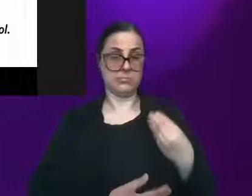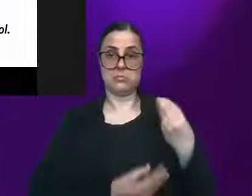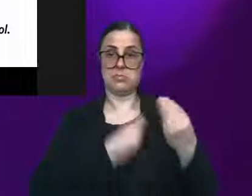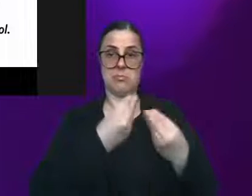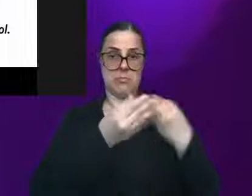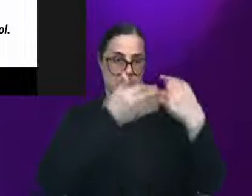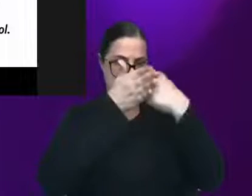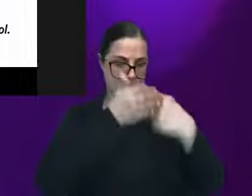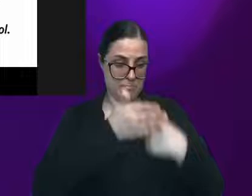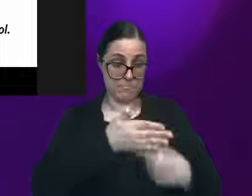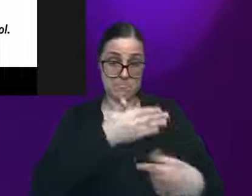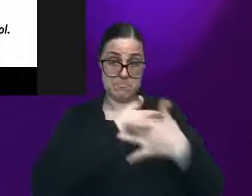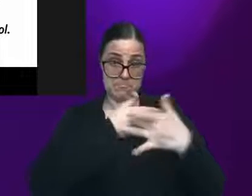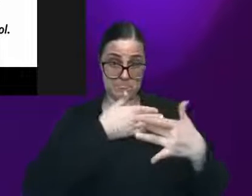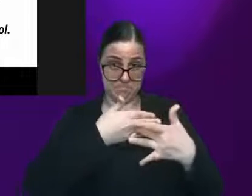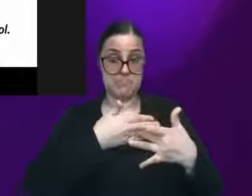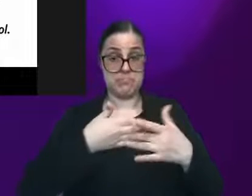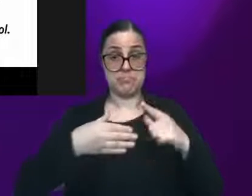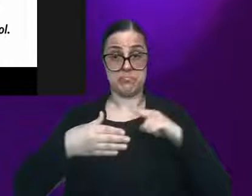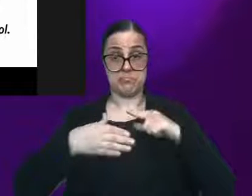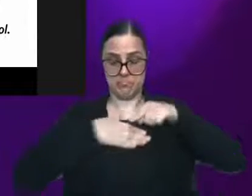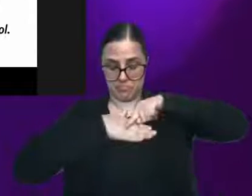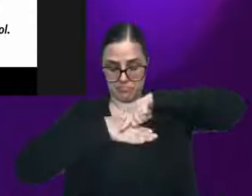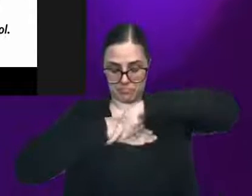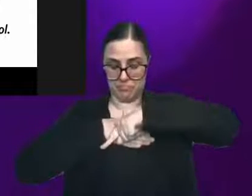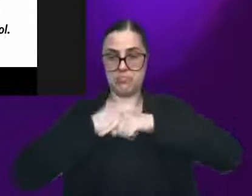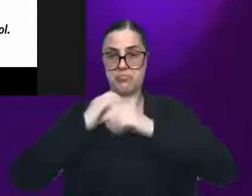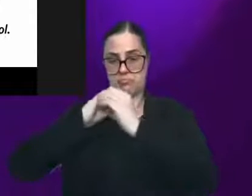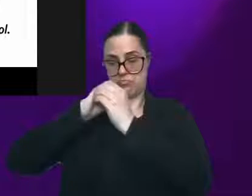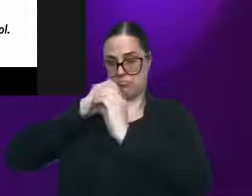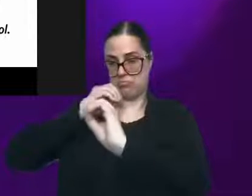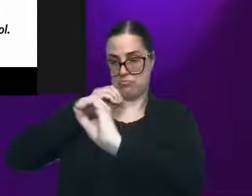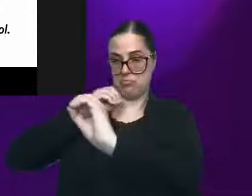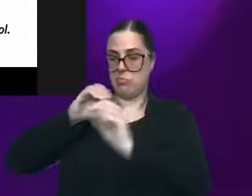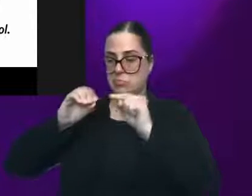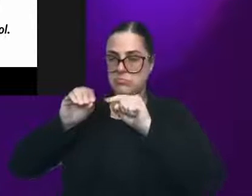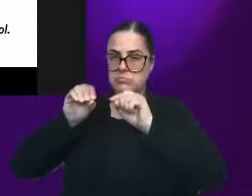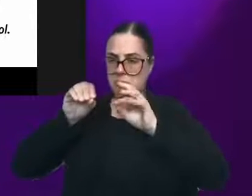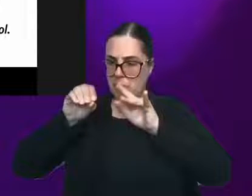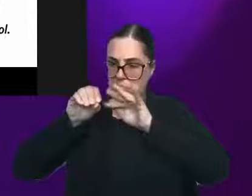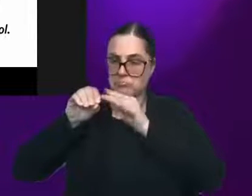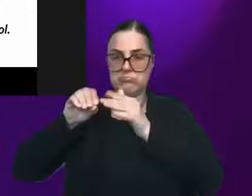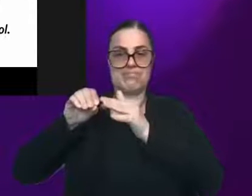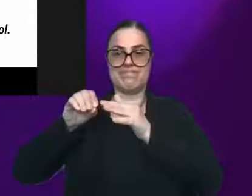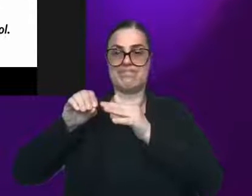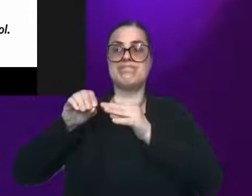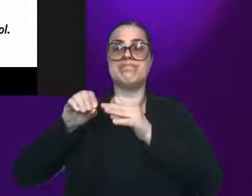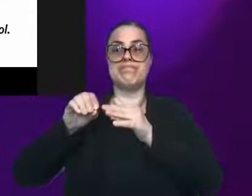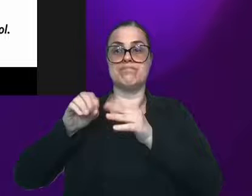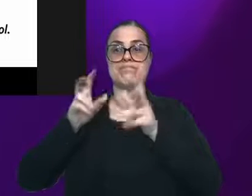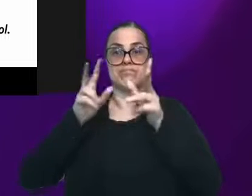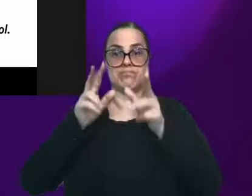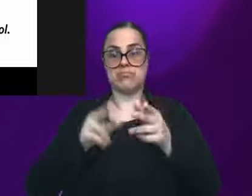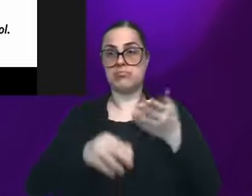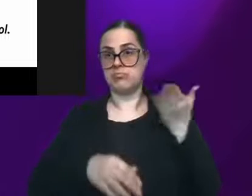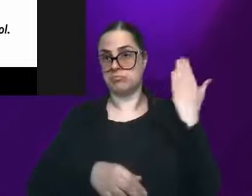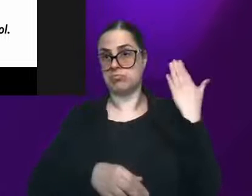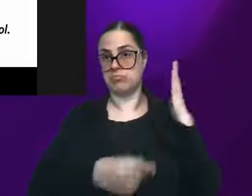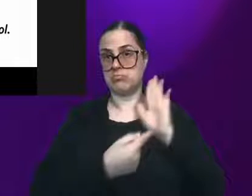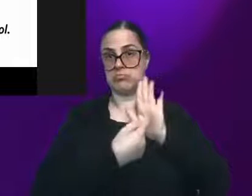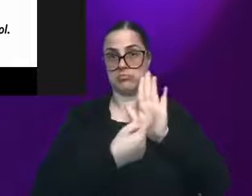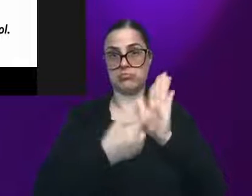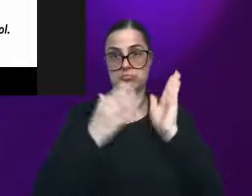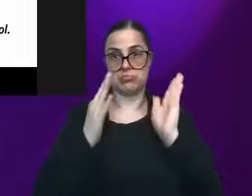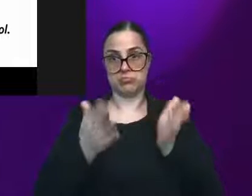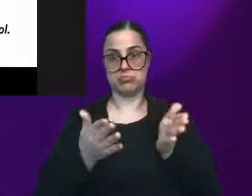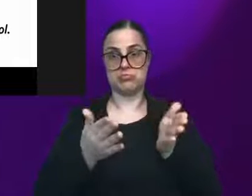congestão intravascular, ele vai ter todos aqueles sinais que foram demonstrados pela Renata. E, em